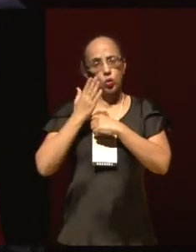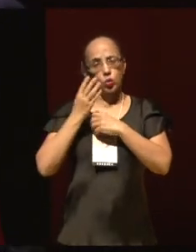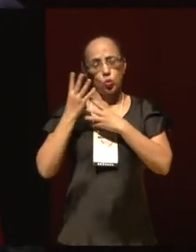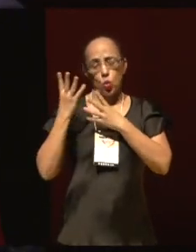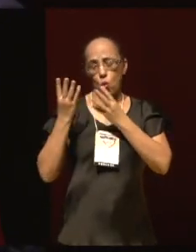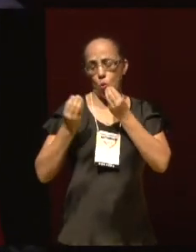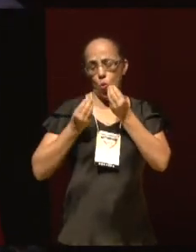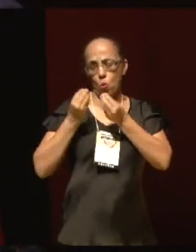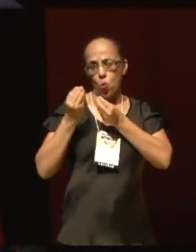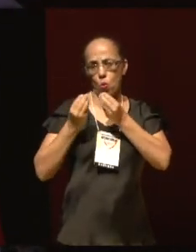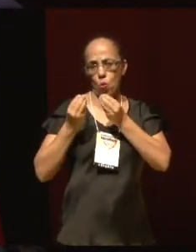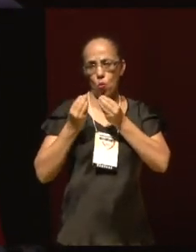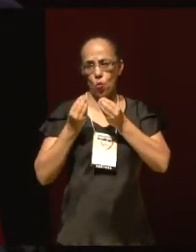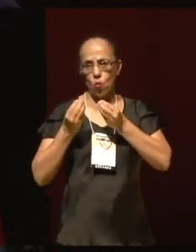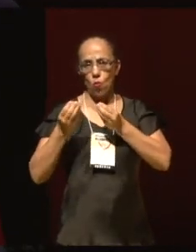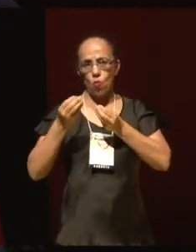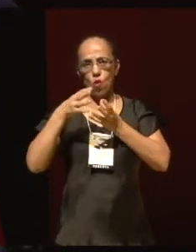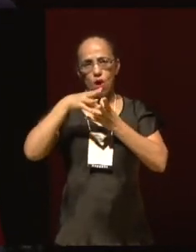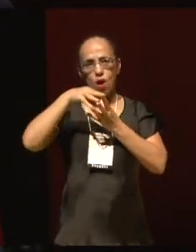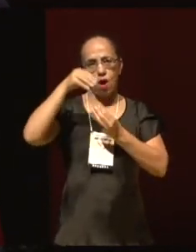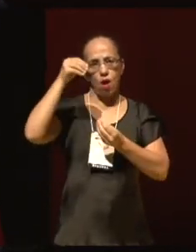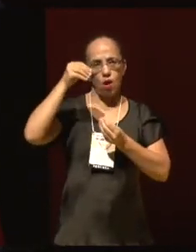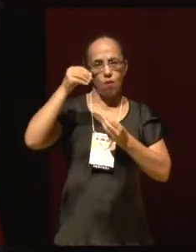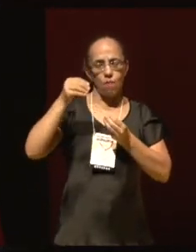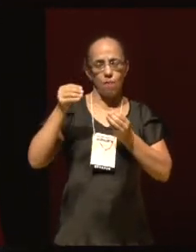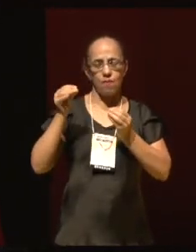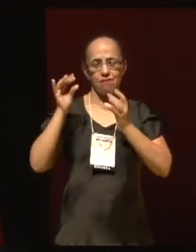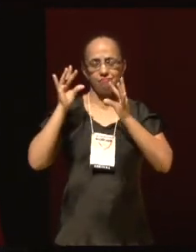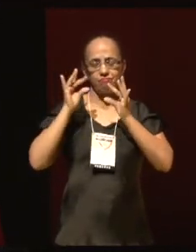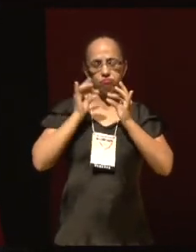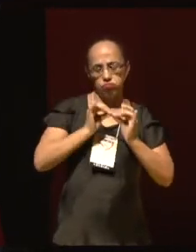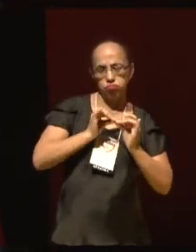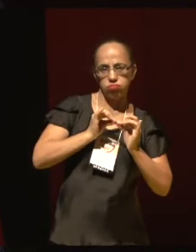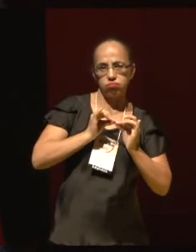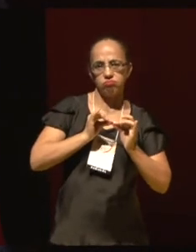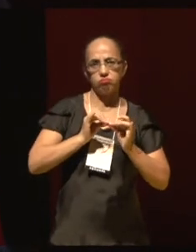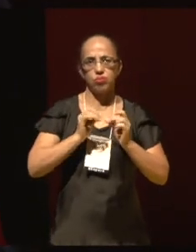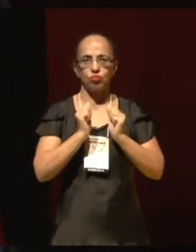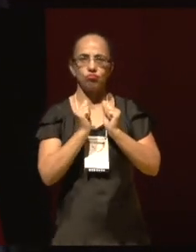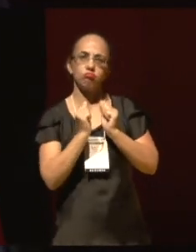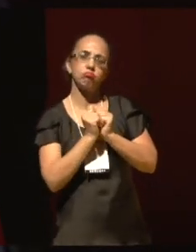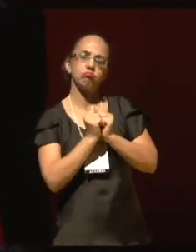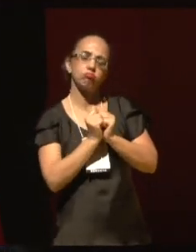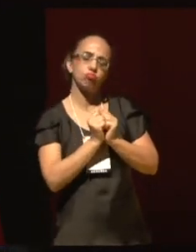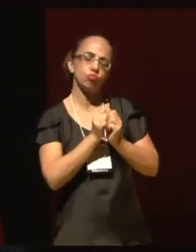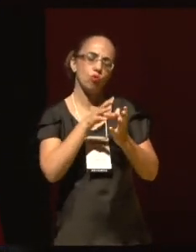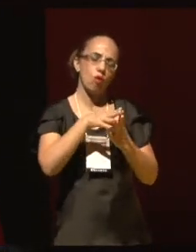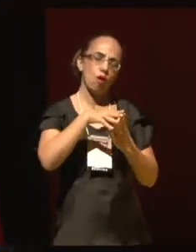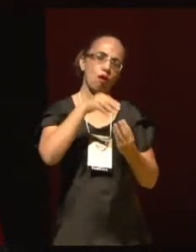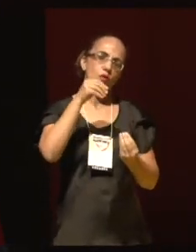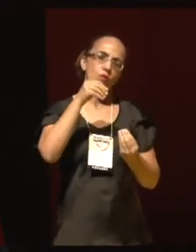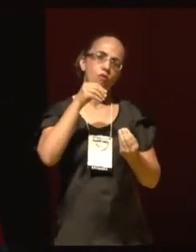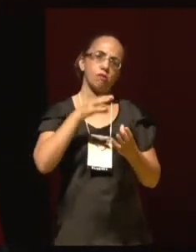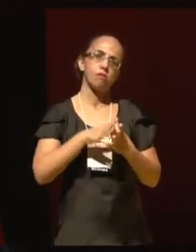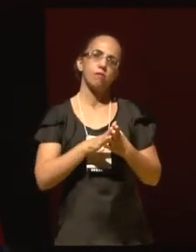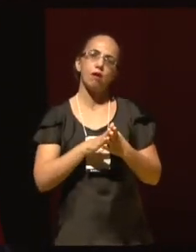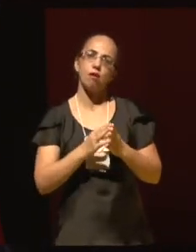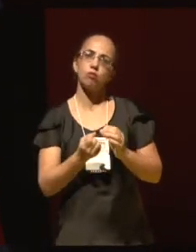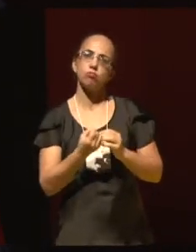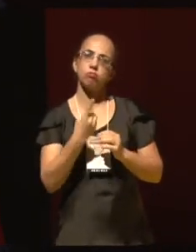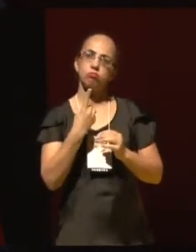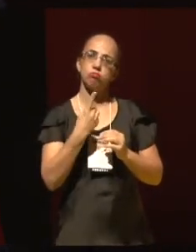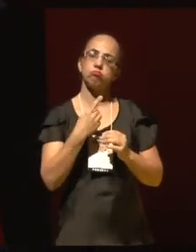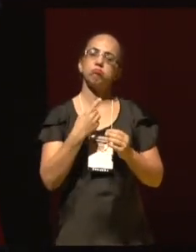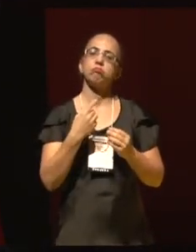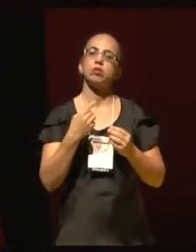Como se dão essas dificuldades? Aparecem autistas com síndrome de Asperger. E